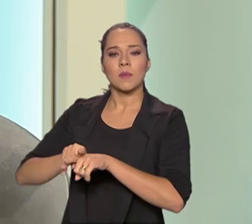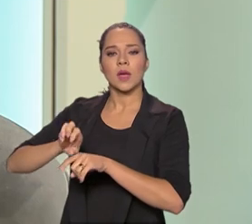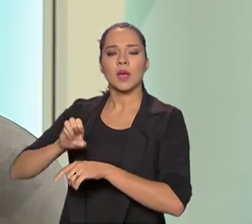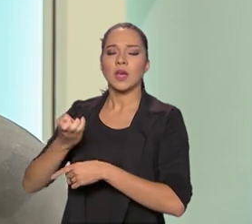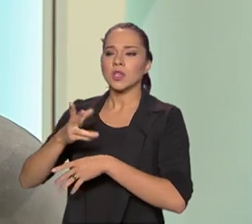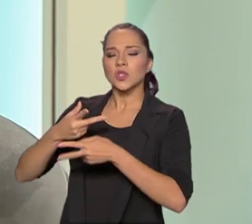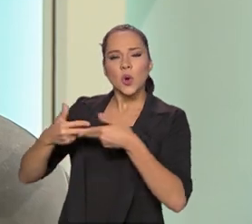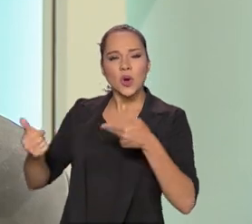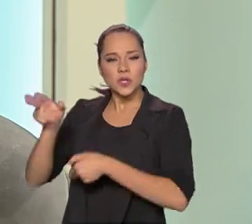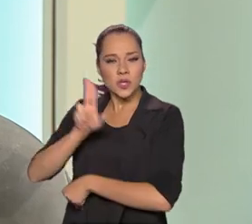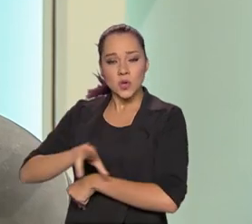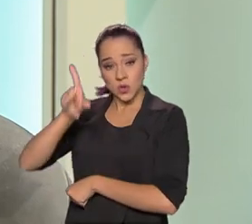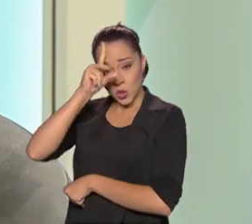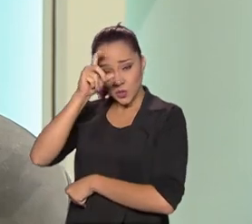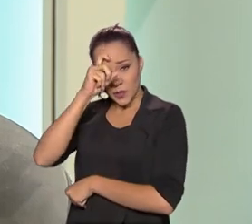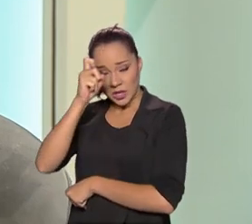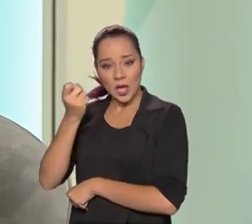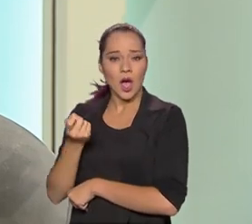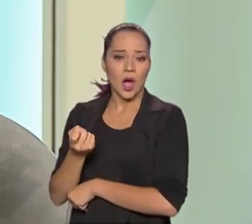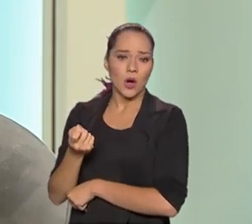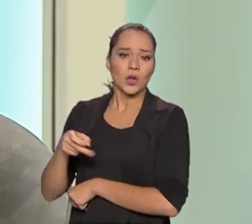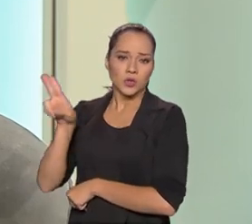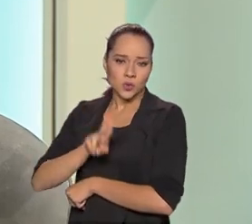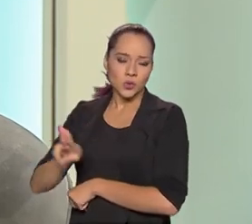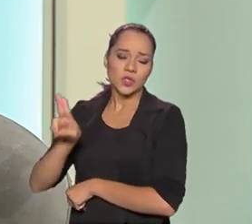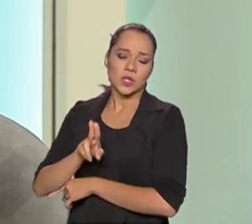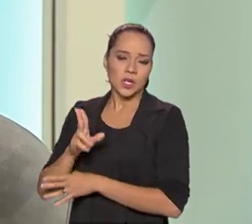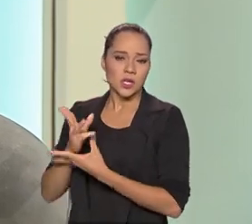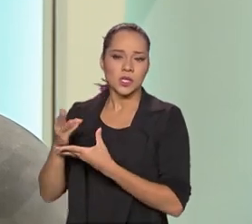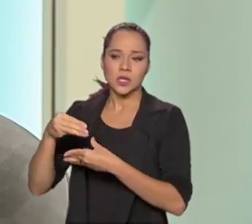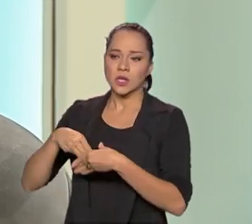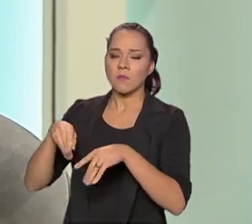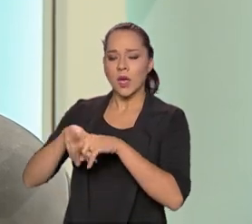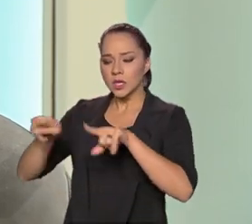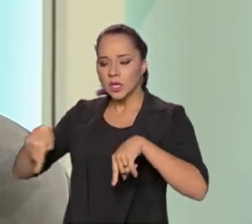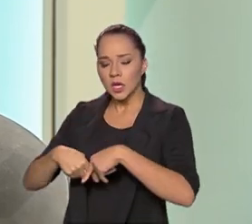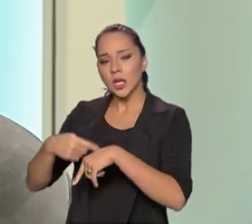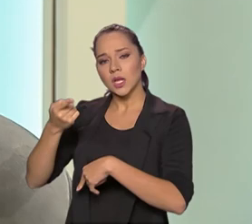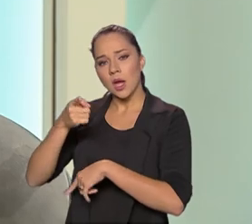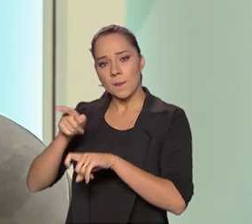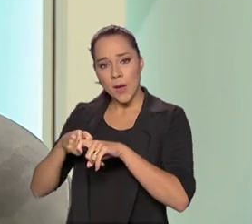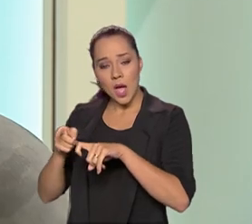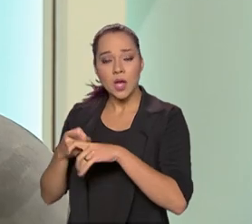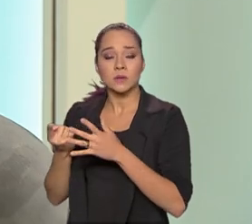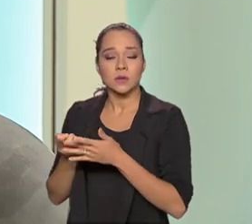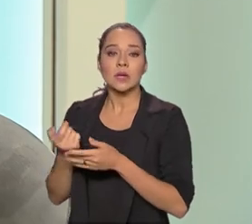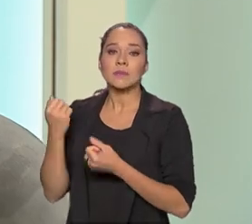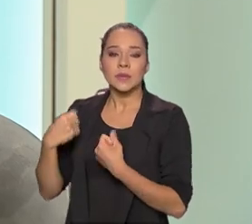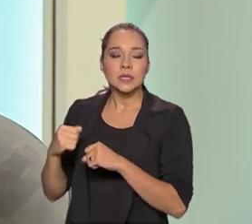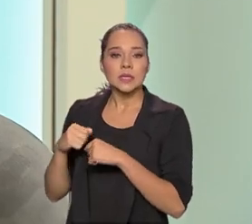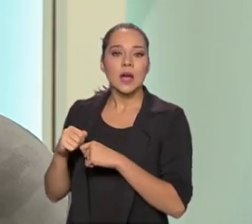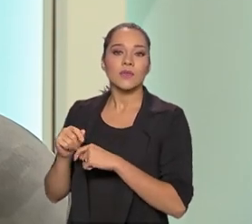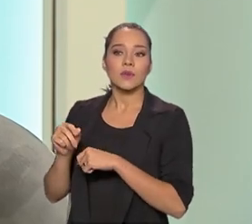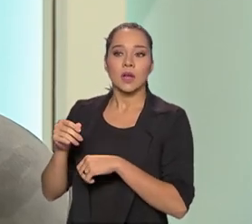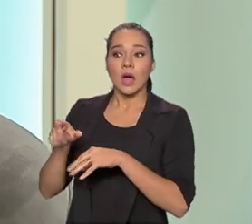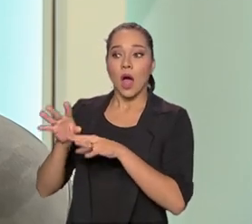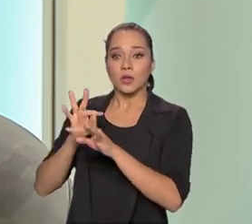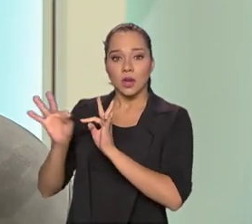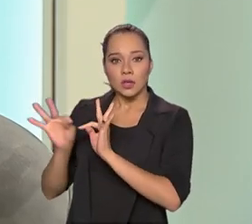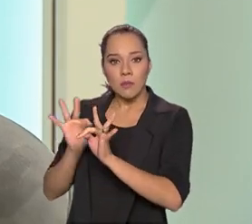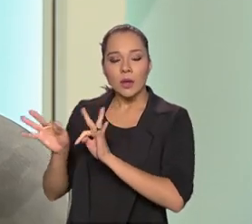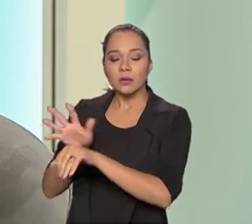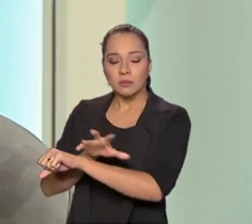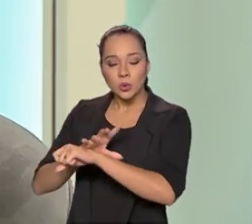equipamentos hospitalares, de utilização em hospitais e clínicas necessários à prevenção e ao tratamento